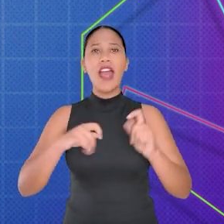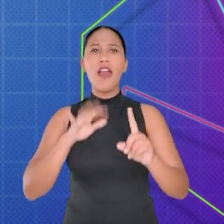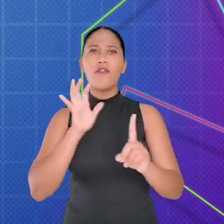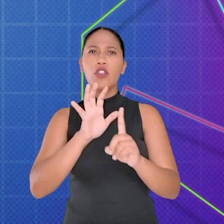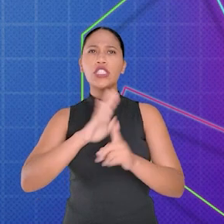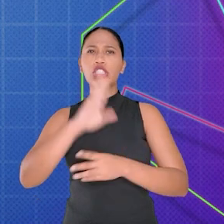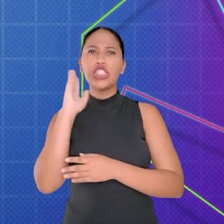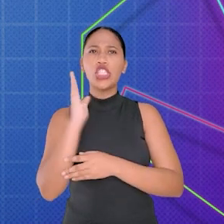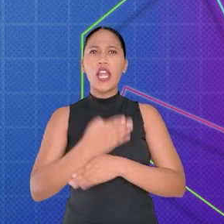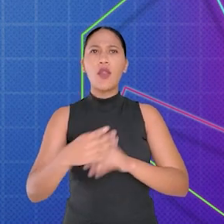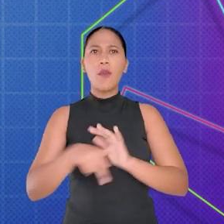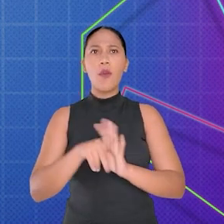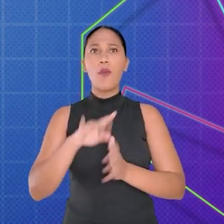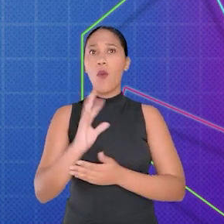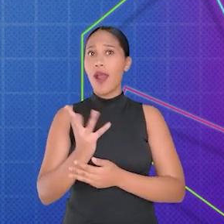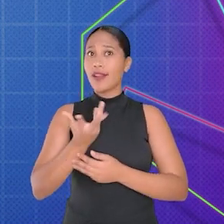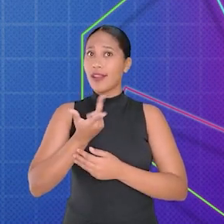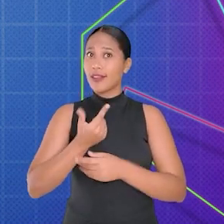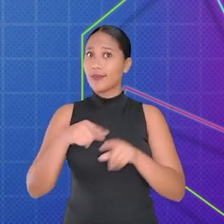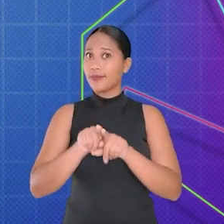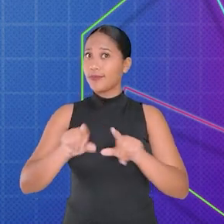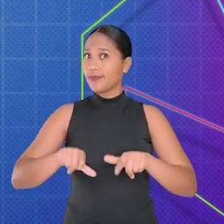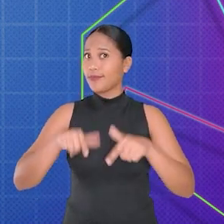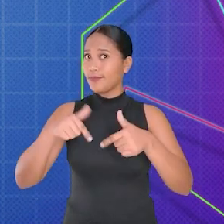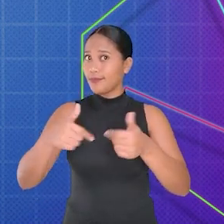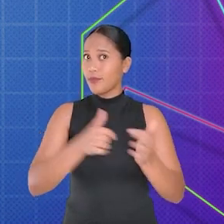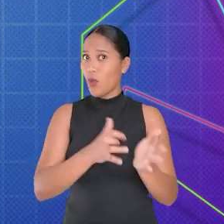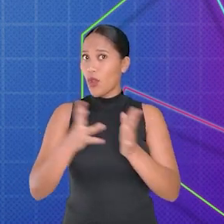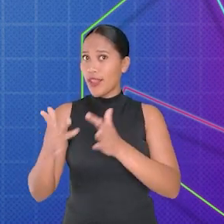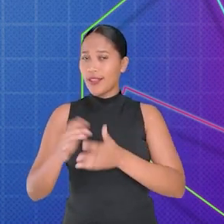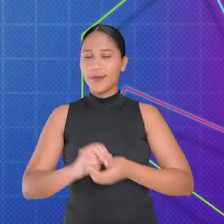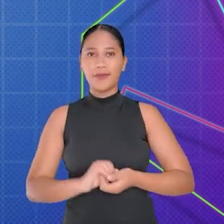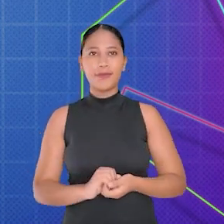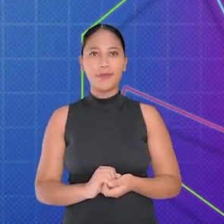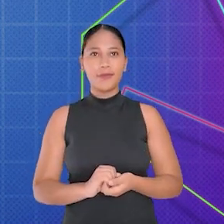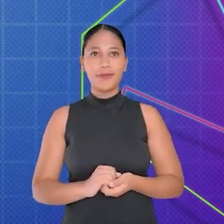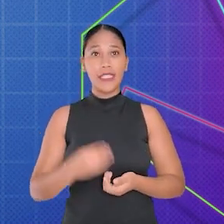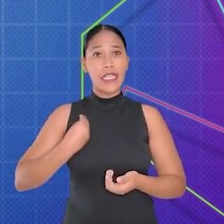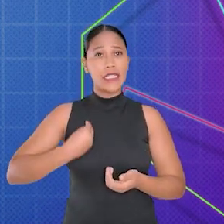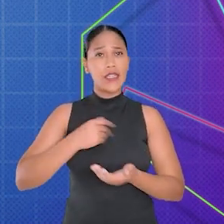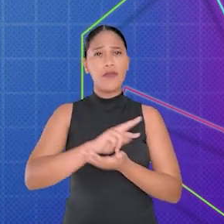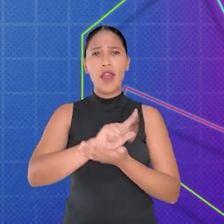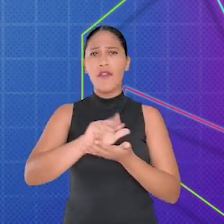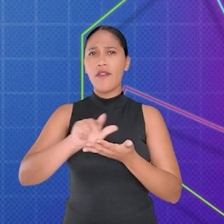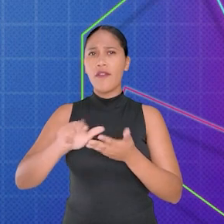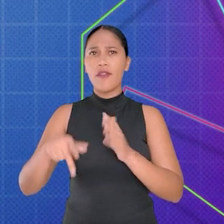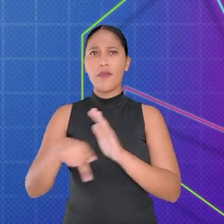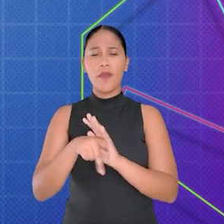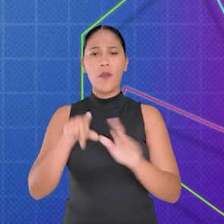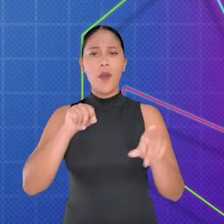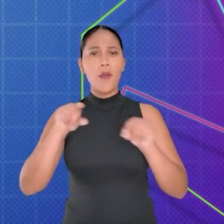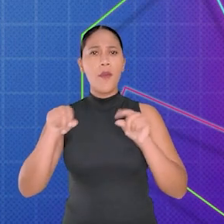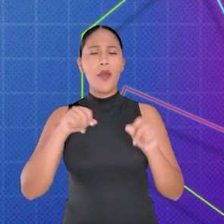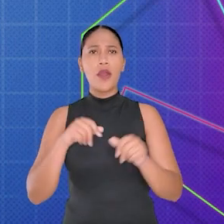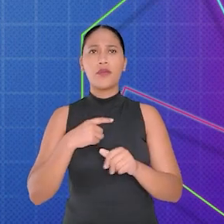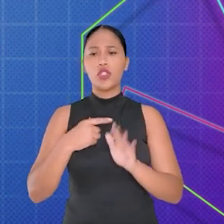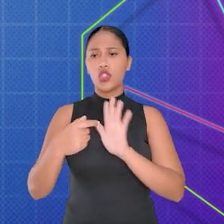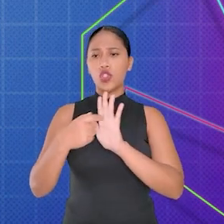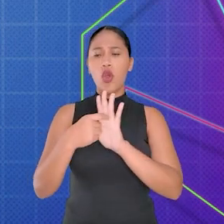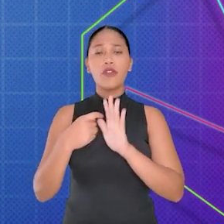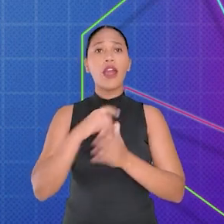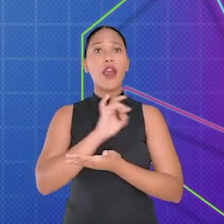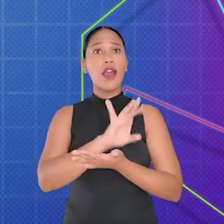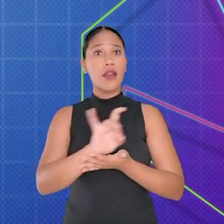pode influenciar diretamente na qualidade e eficiência do processo de desenvolvimento. Existem diversas opções de software de modelagem